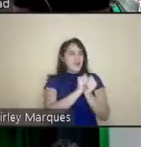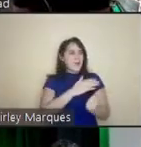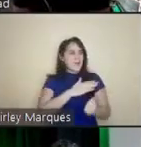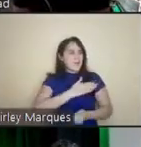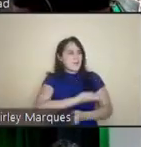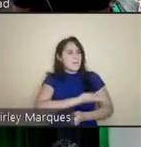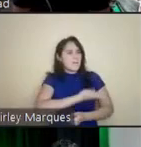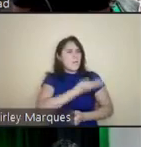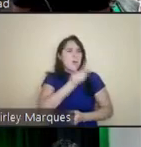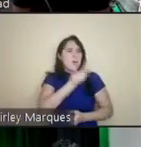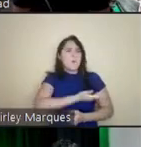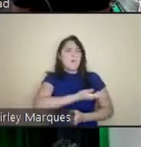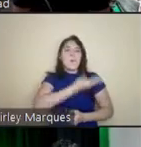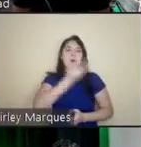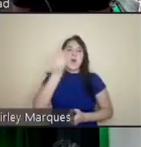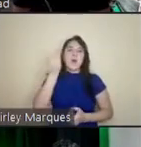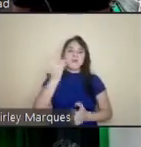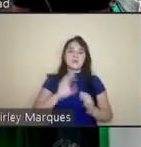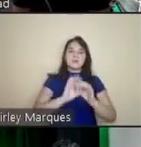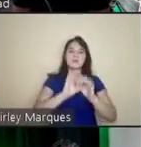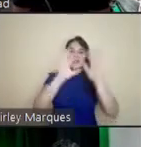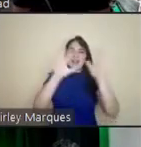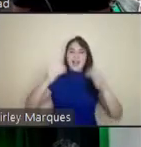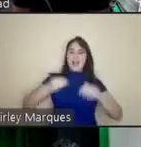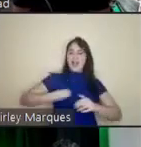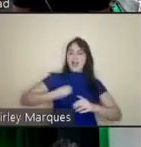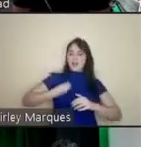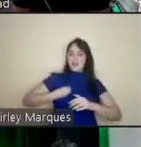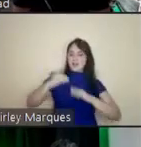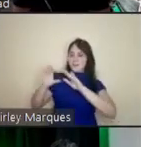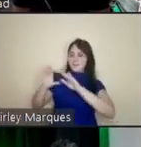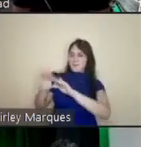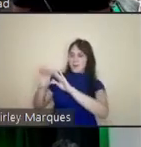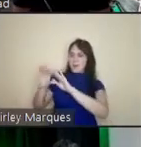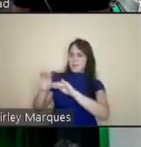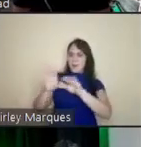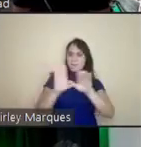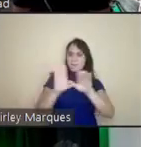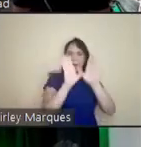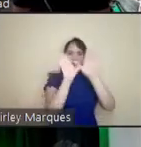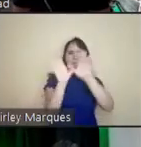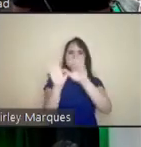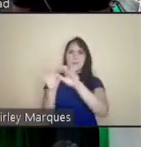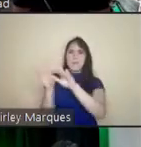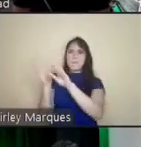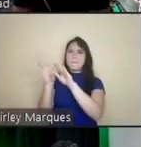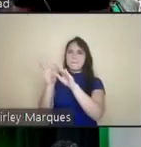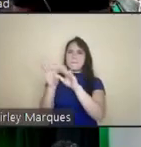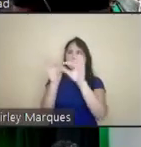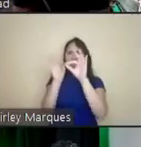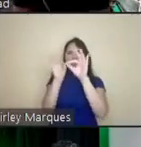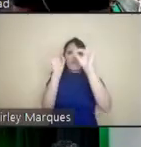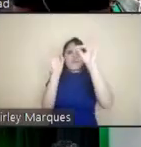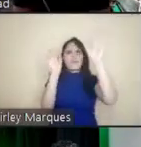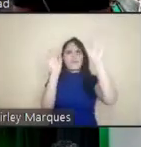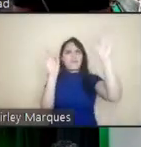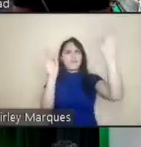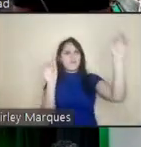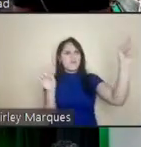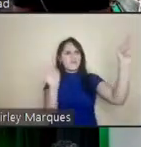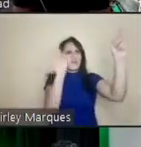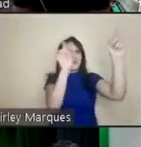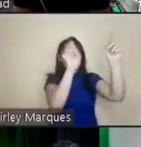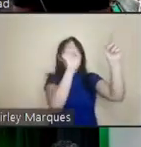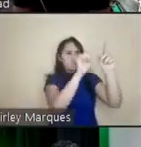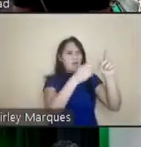vamo, quer ir mais eu vambora. A vida da borboleta tem curto espaço de tempo, pois é como folha